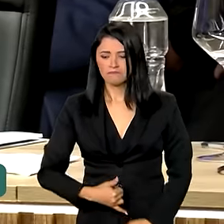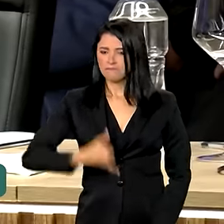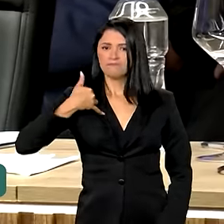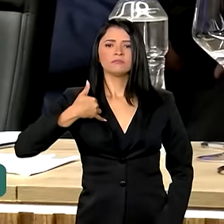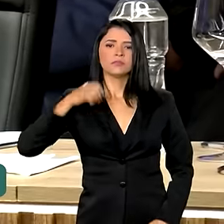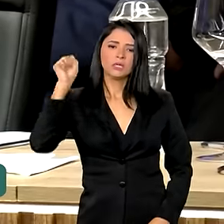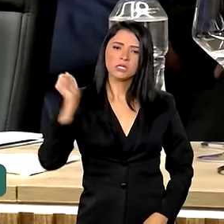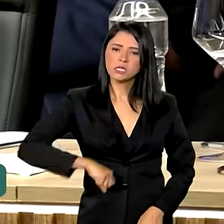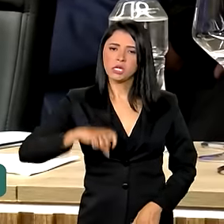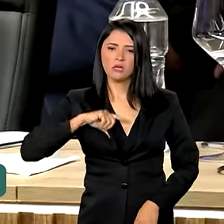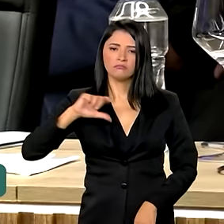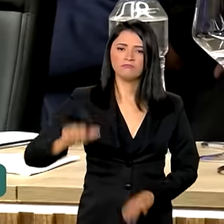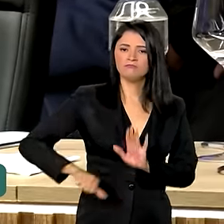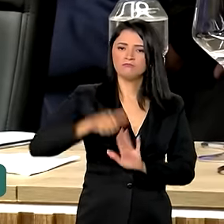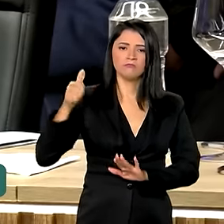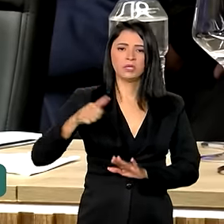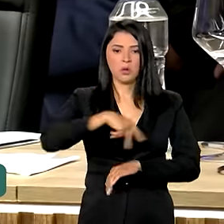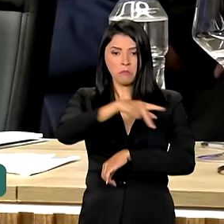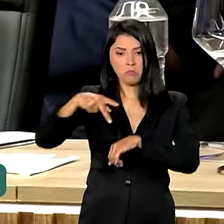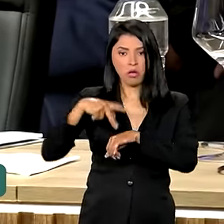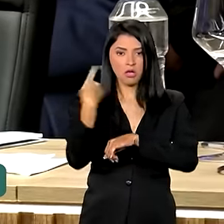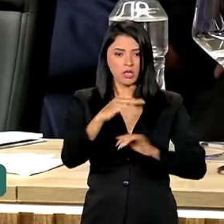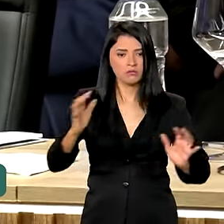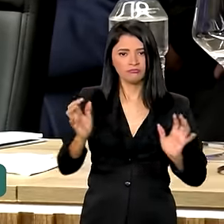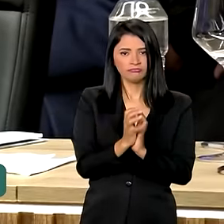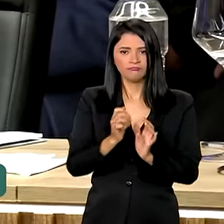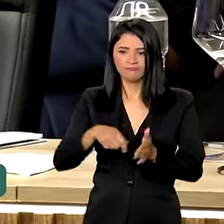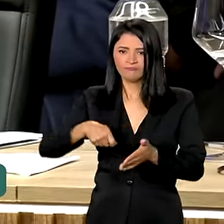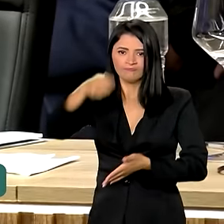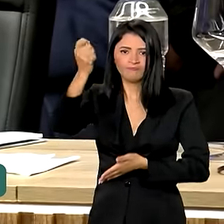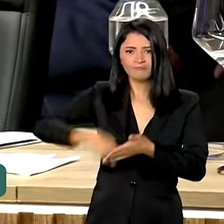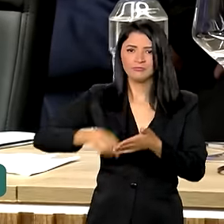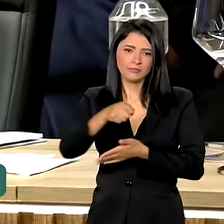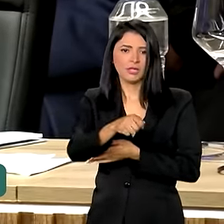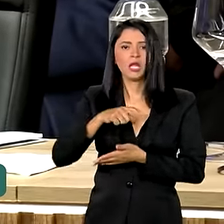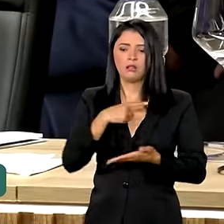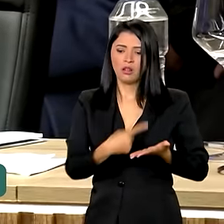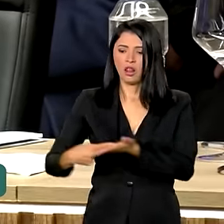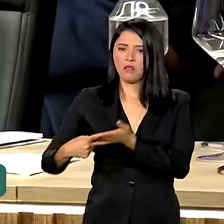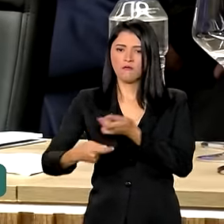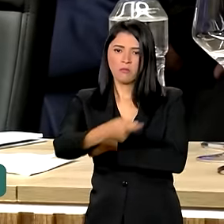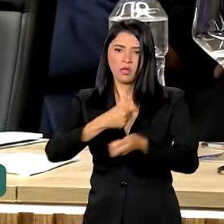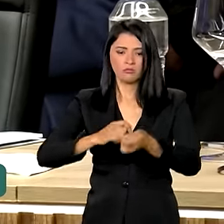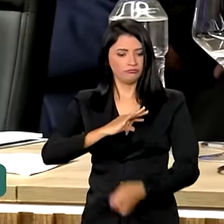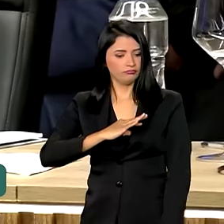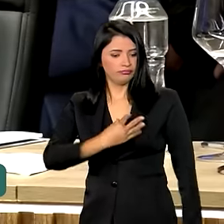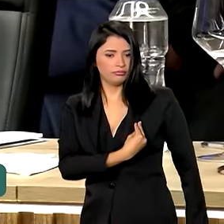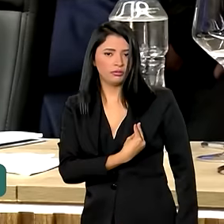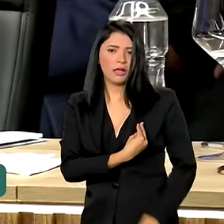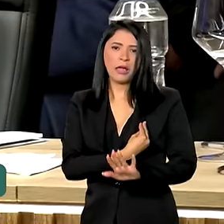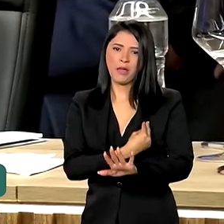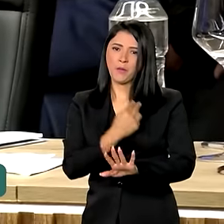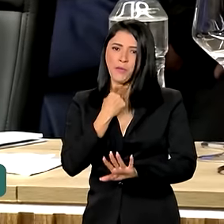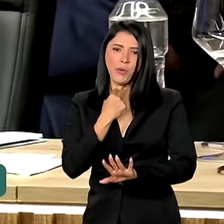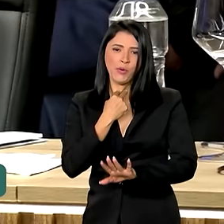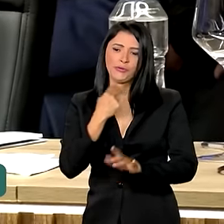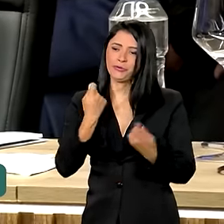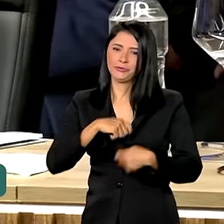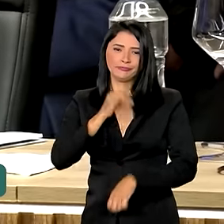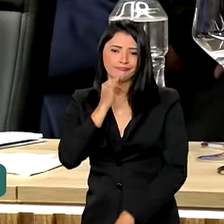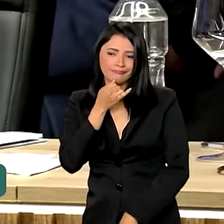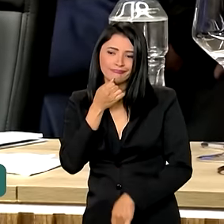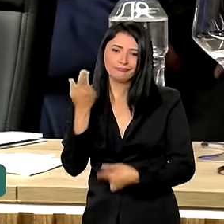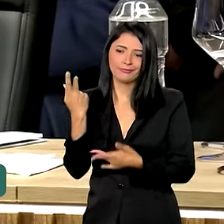orgulhamos de ser o primeiro país do bloco a ratificar o acordo de livre comércio com a Palestina. Mas não posso deixar de